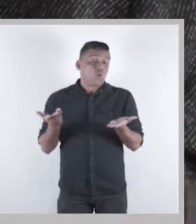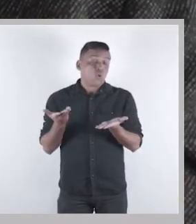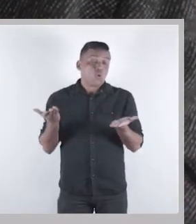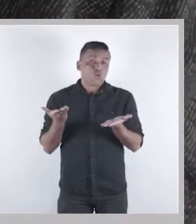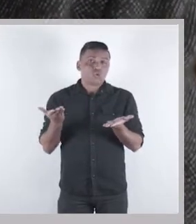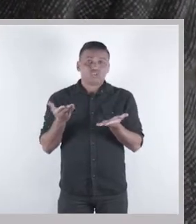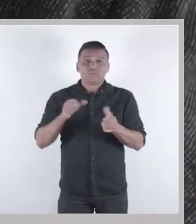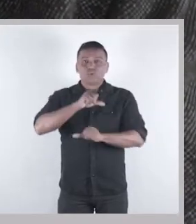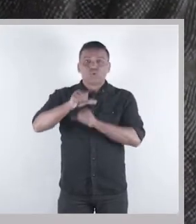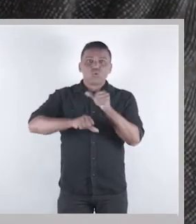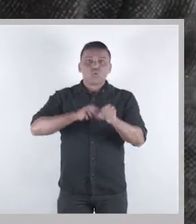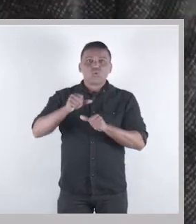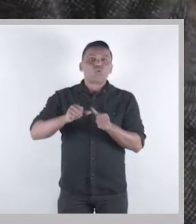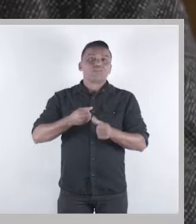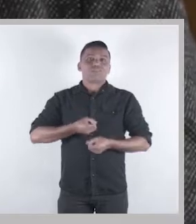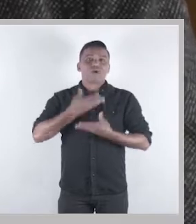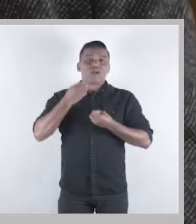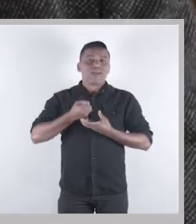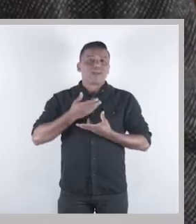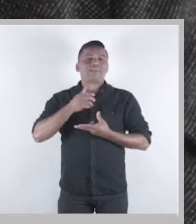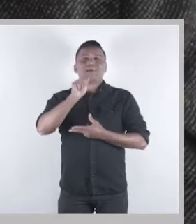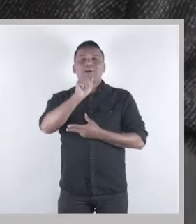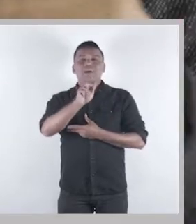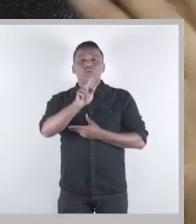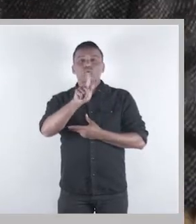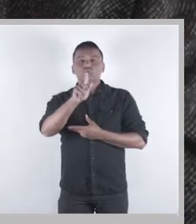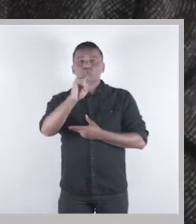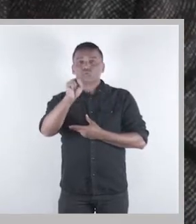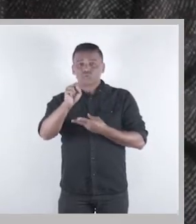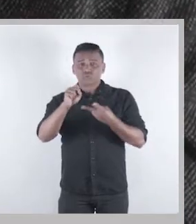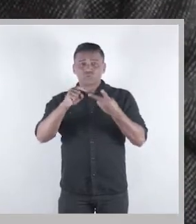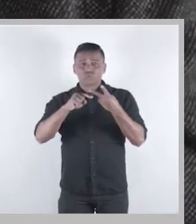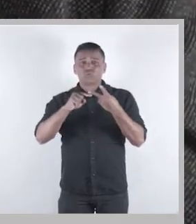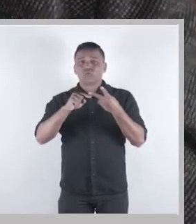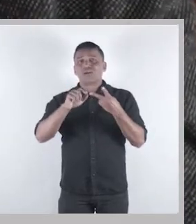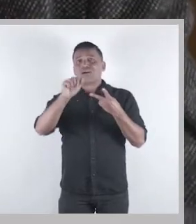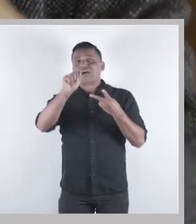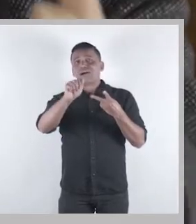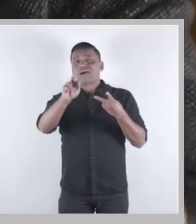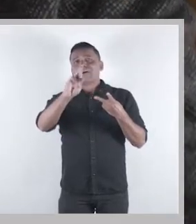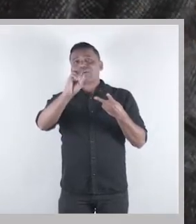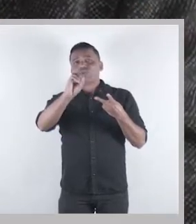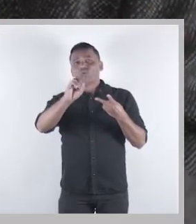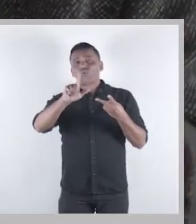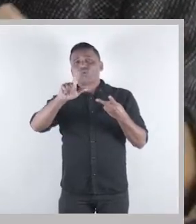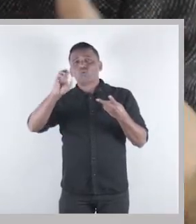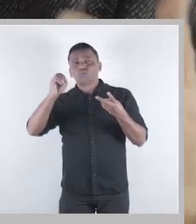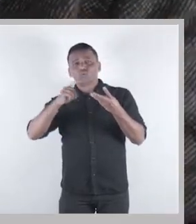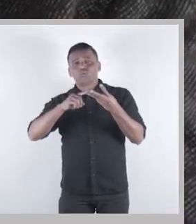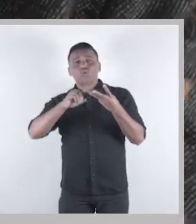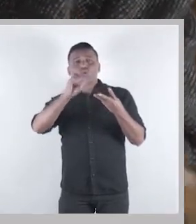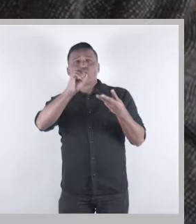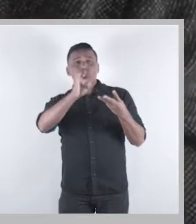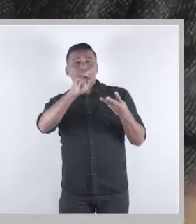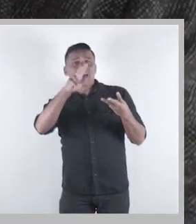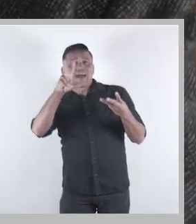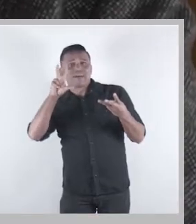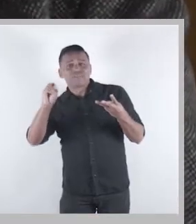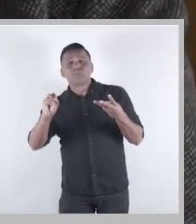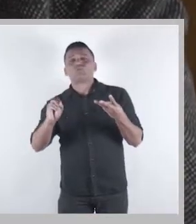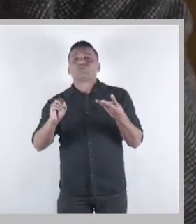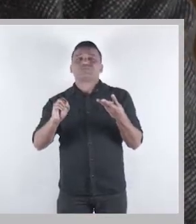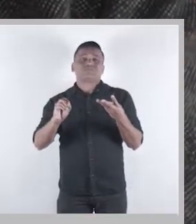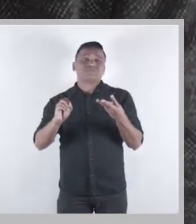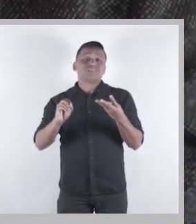eles eles se aproximam do próprio Otávio paz aí começa a traduzir o lesão ali no o banco não